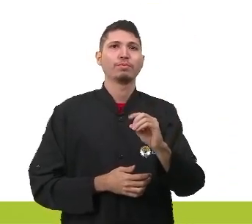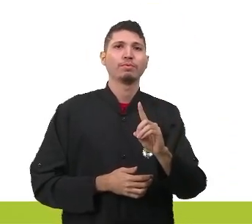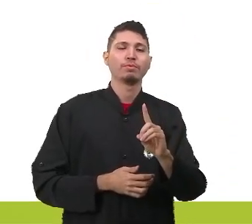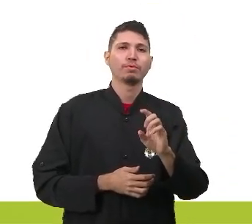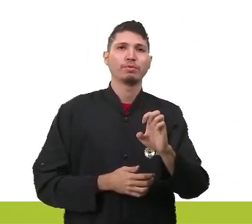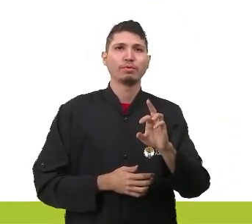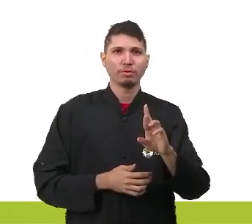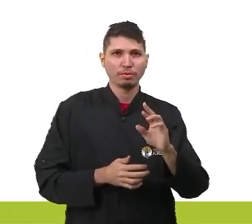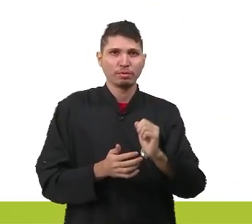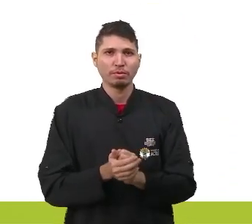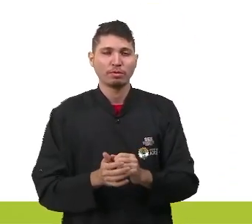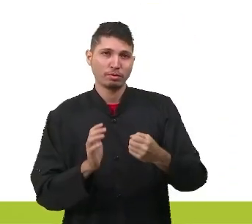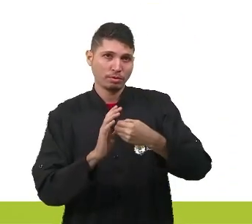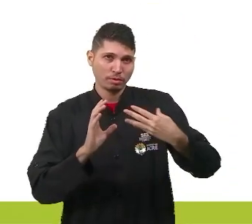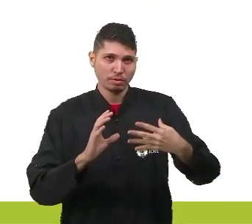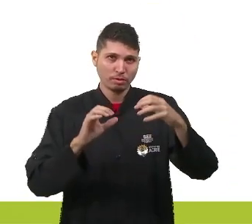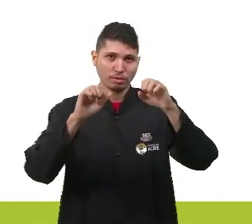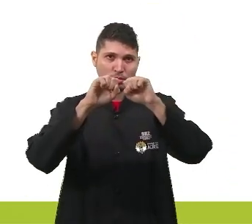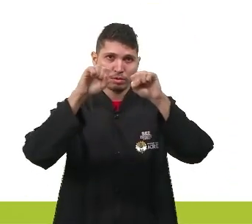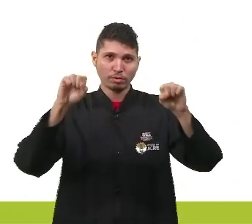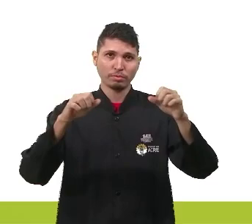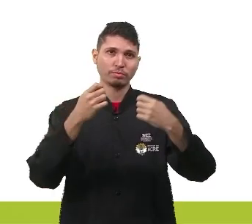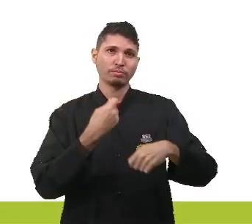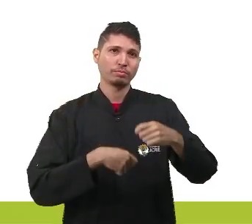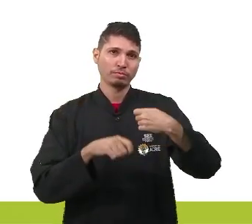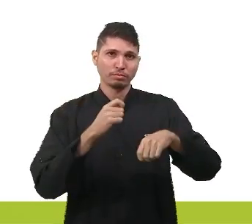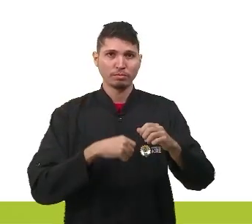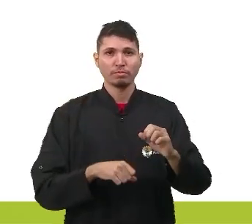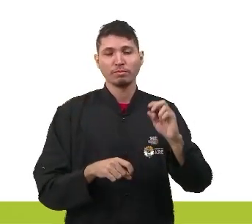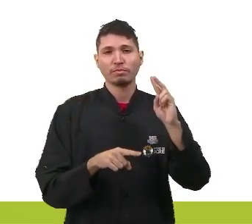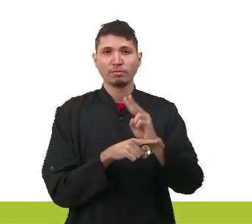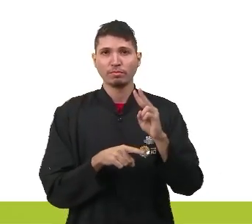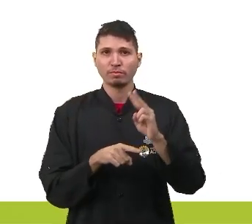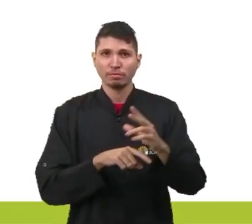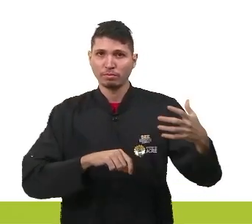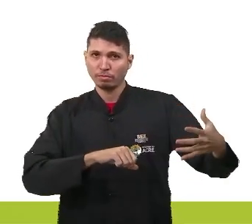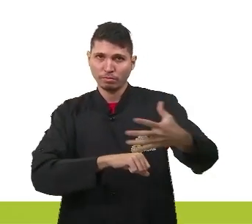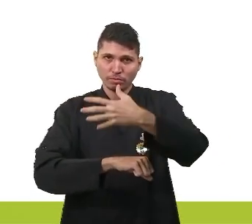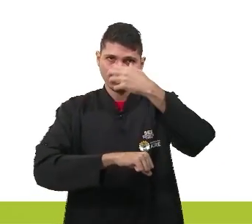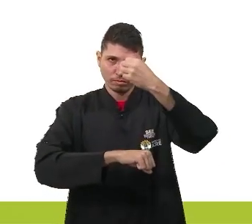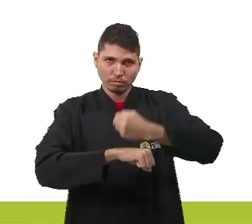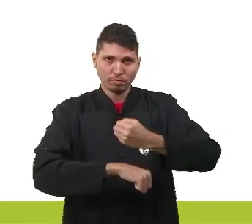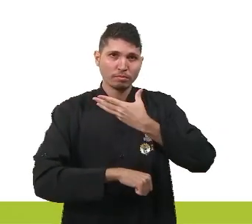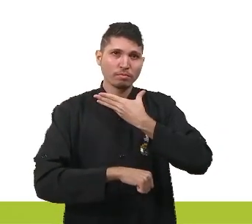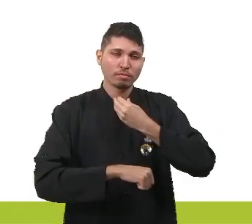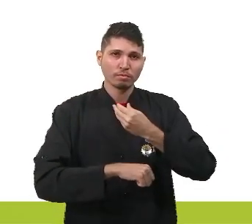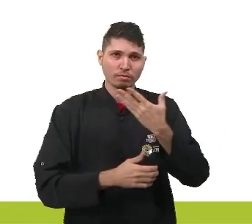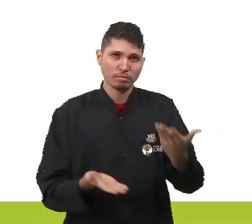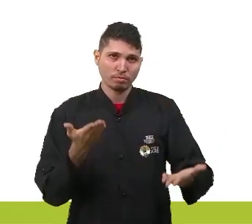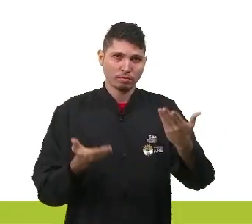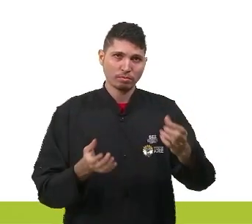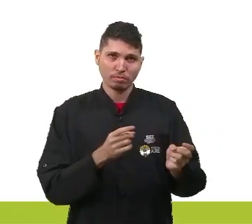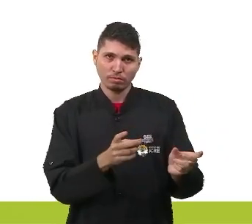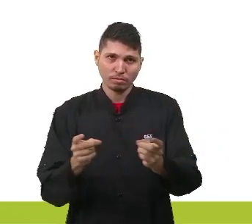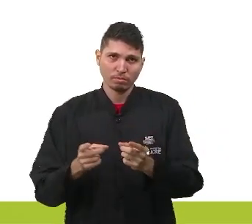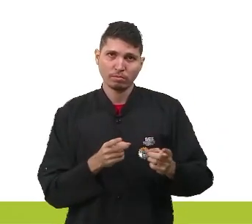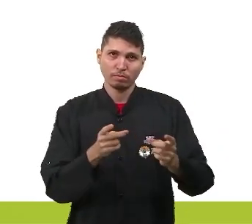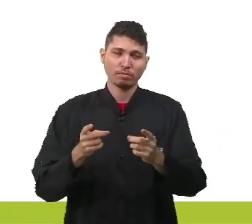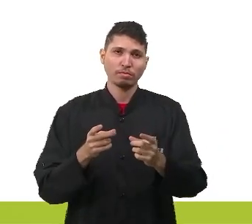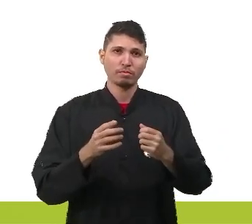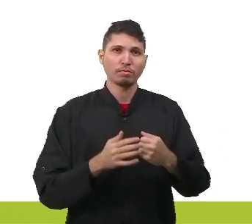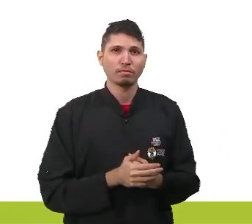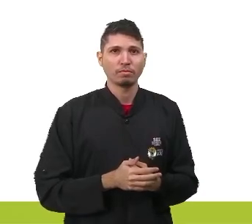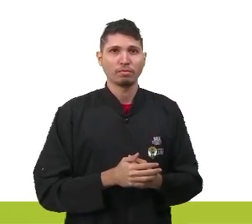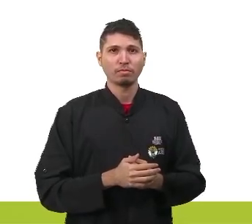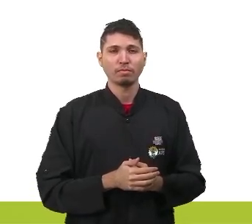mercantilismo tem como característica o protecionismo, o colonialismo, pirataria e a balança comercial favorável. Ao longo da